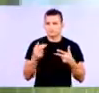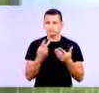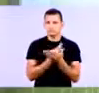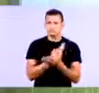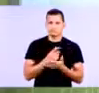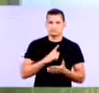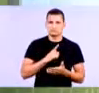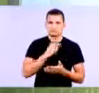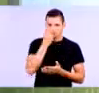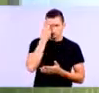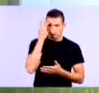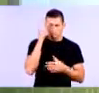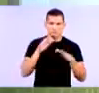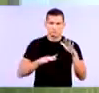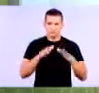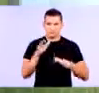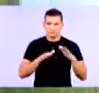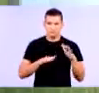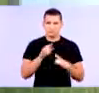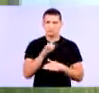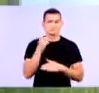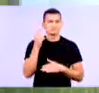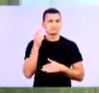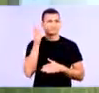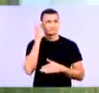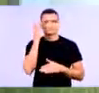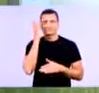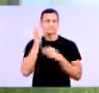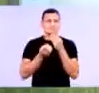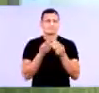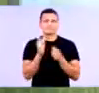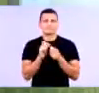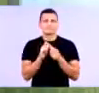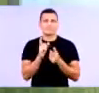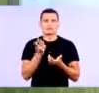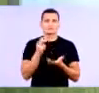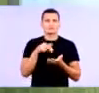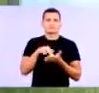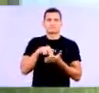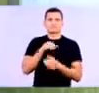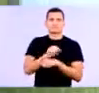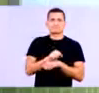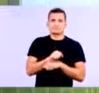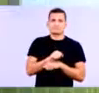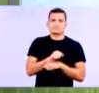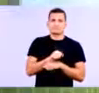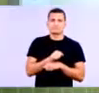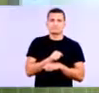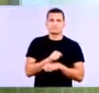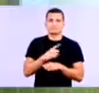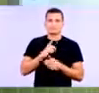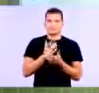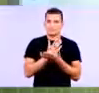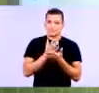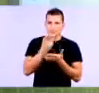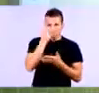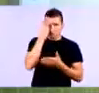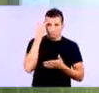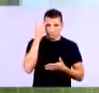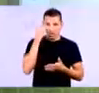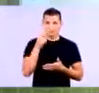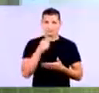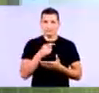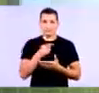que, dependendo da situação, ela não sabe agir, ela não sai nem do lugar. E, de repente, tem algumas pessoas que